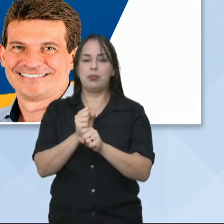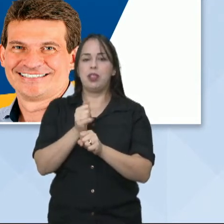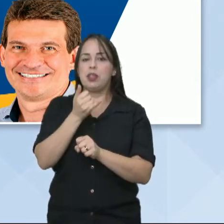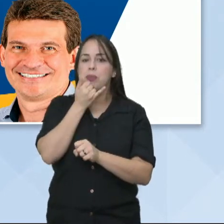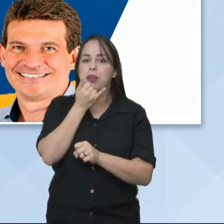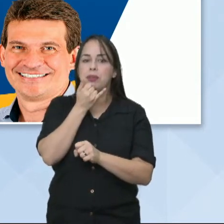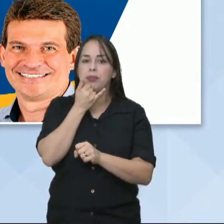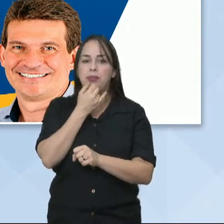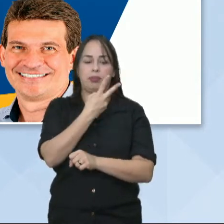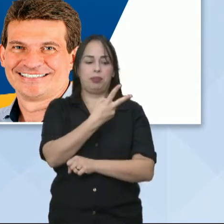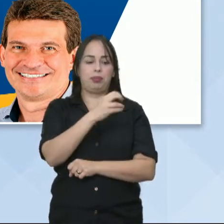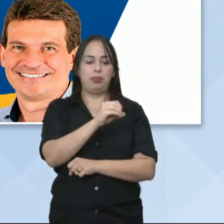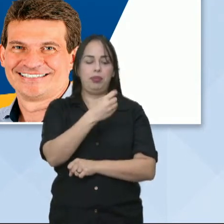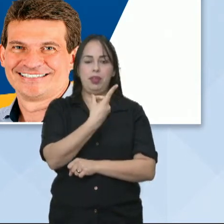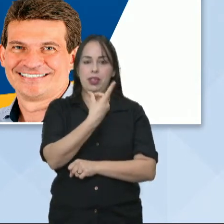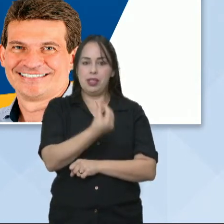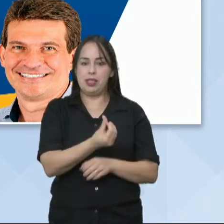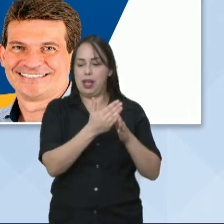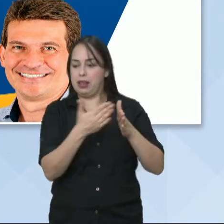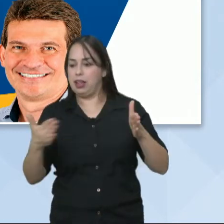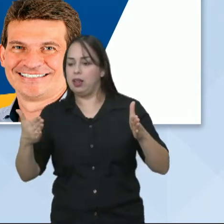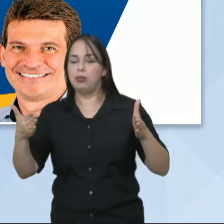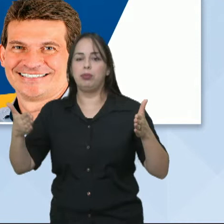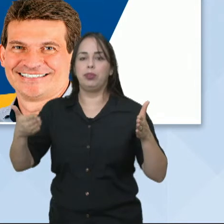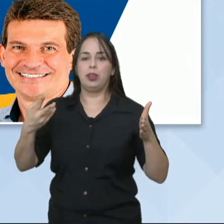somando de 2016 a 2022,